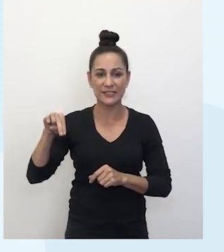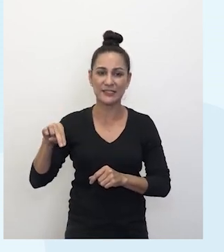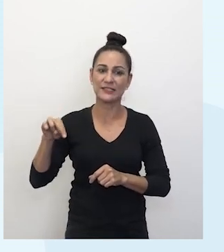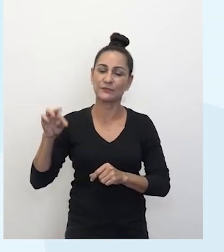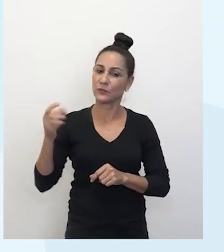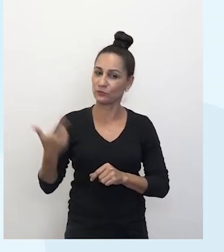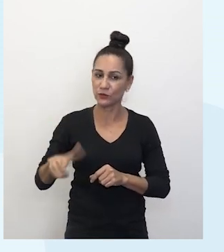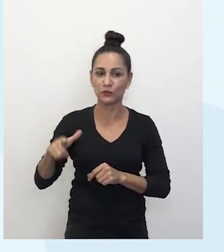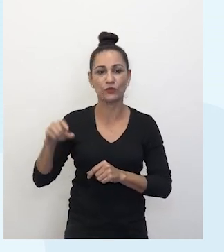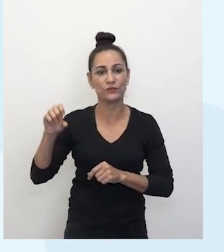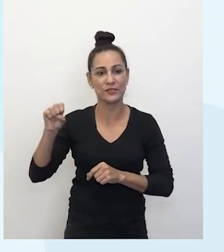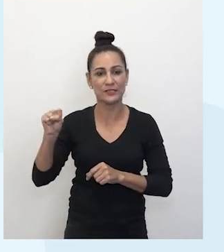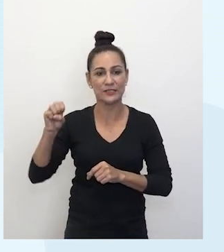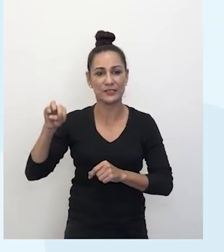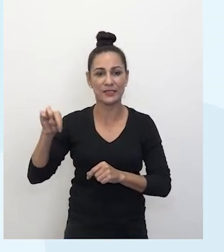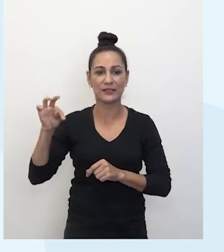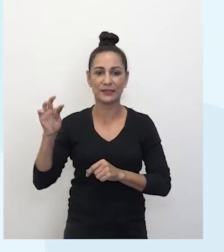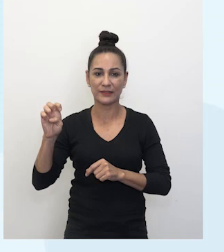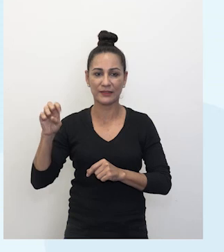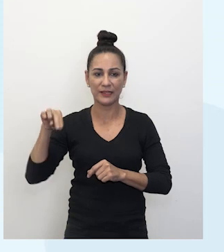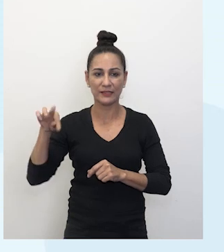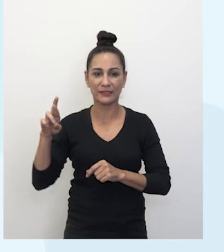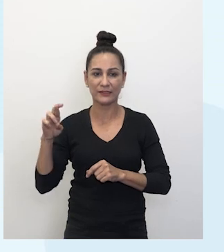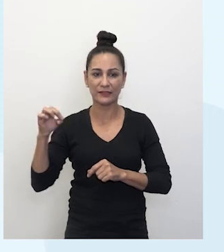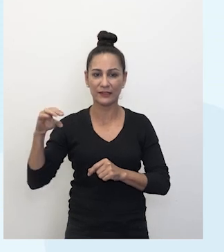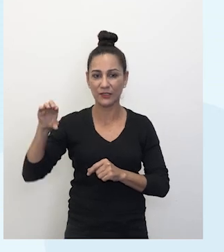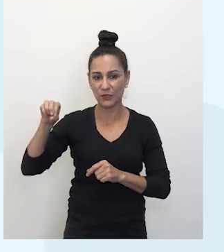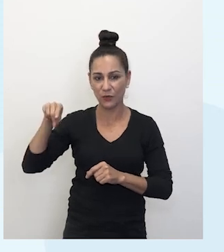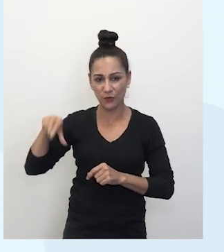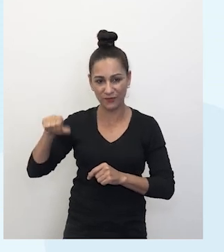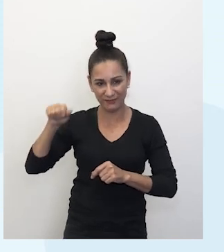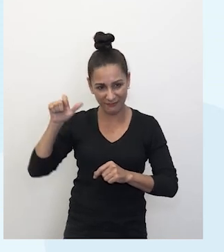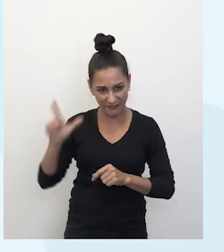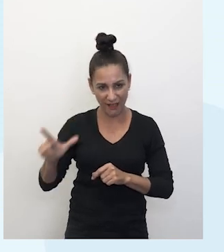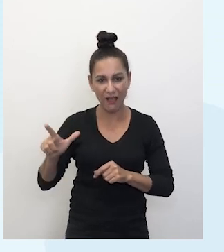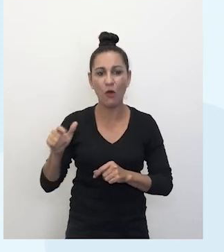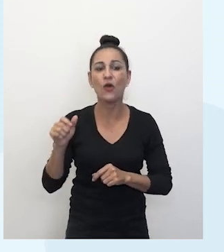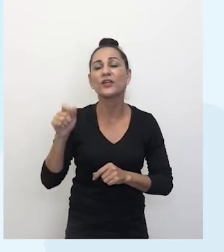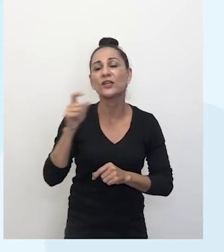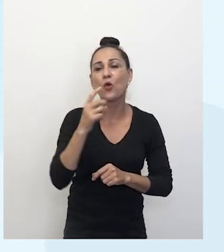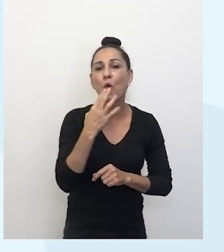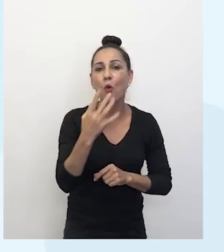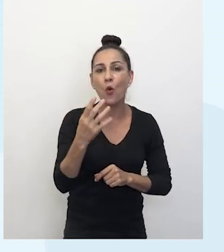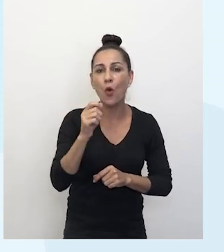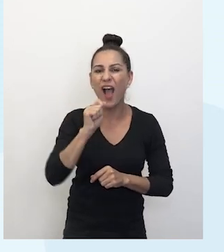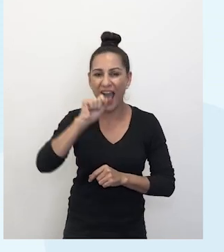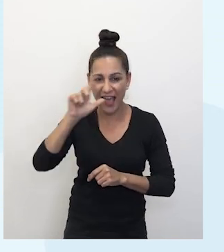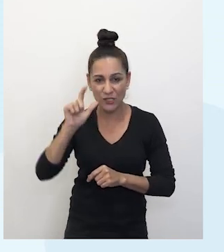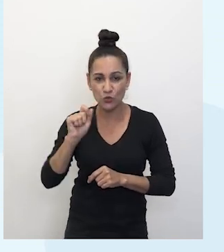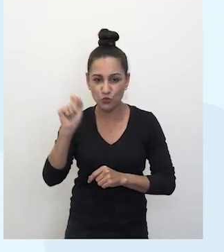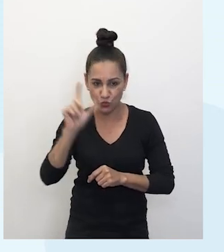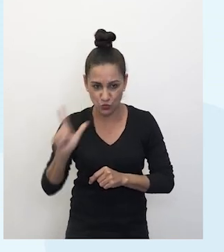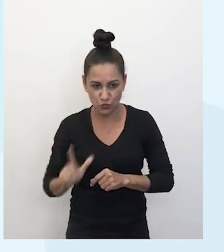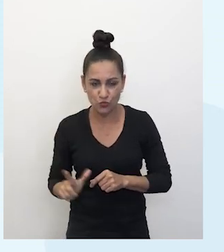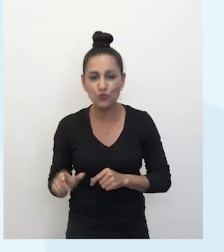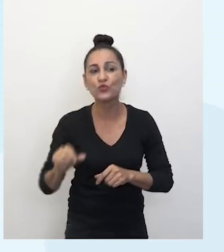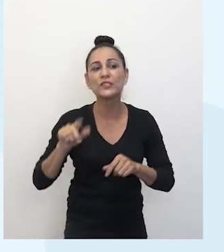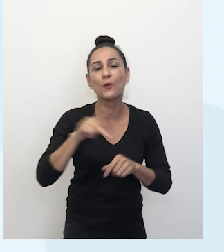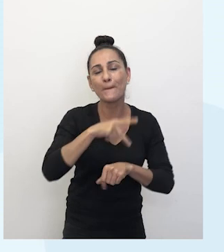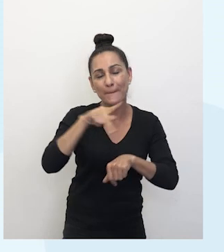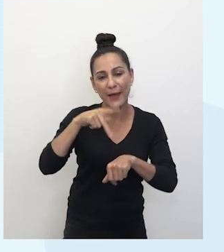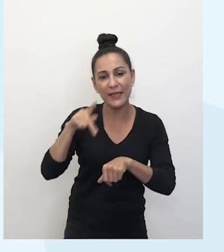é o norte né então nessa relação aí do norte da África está em azul é esses países aí são países